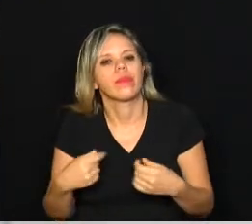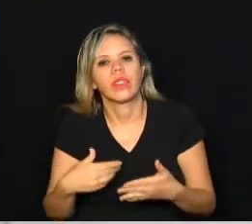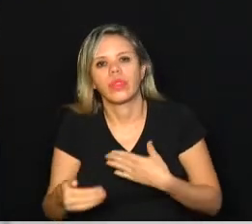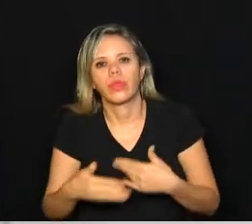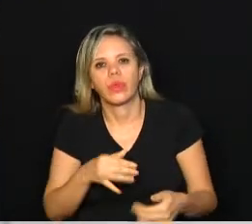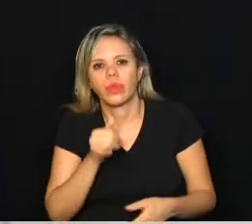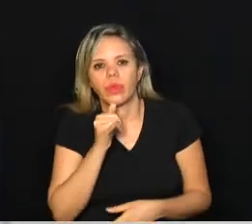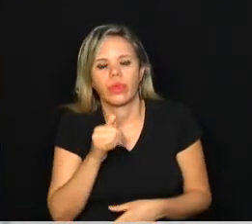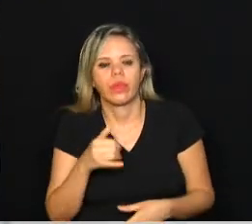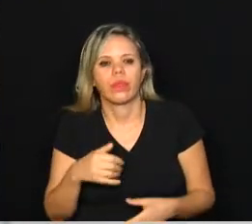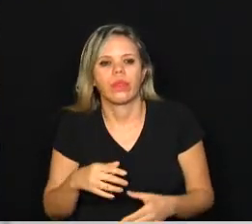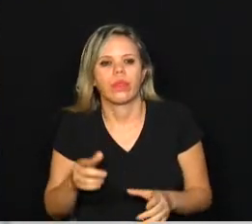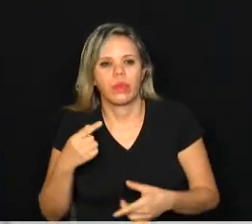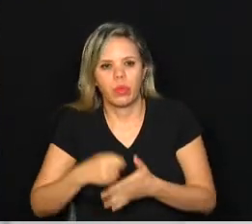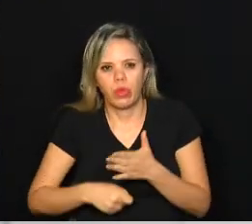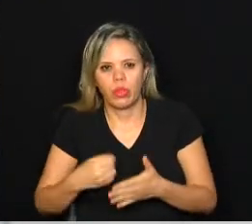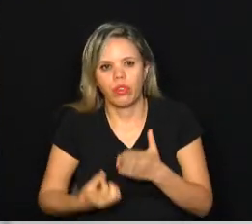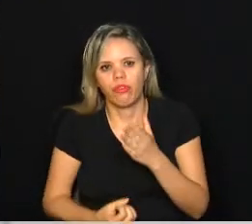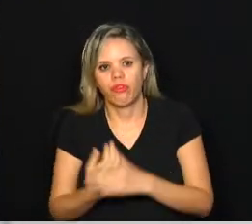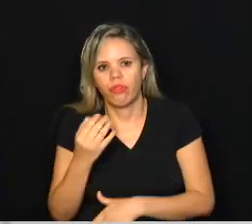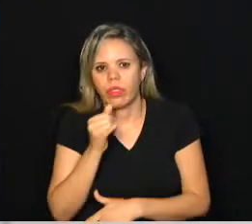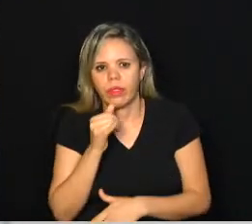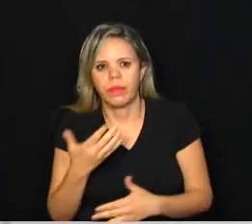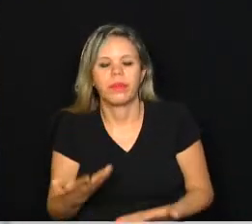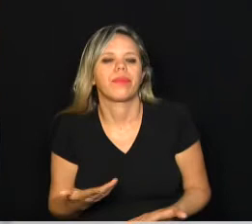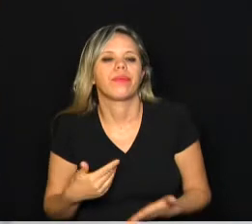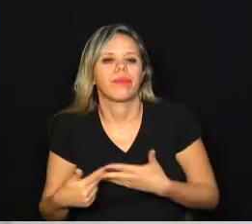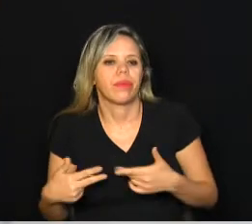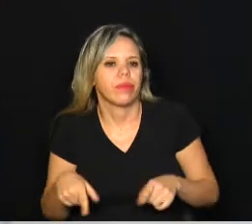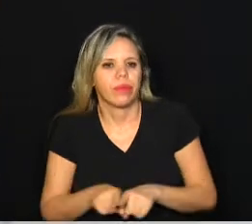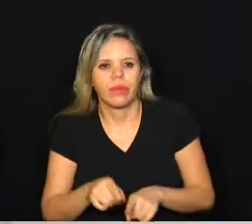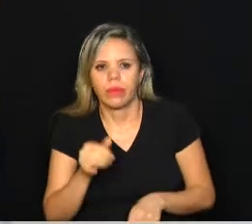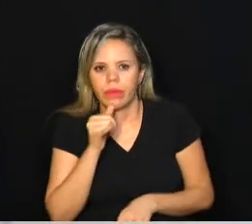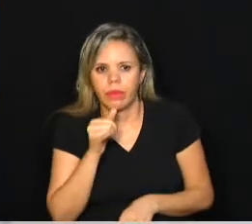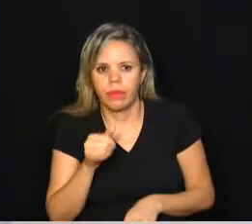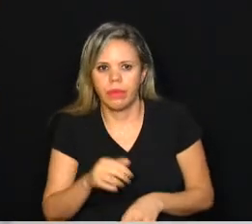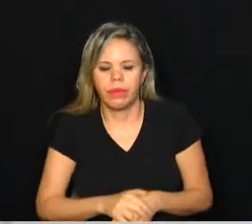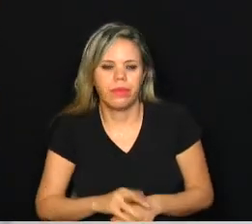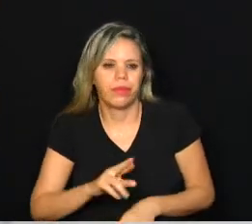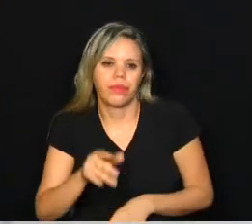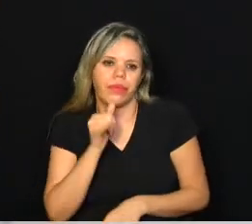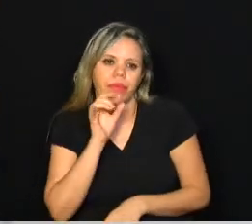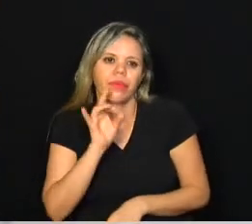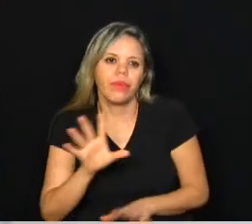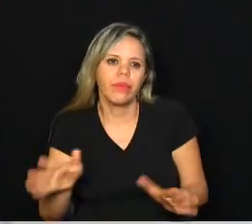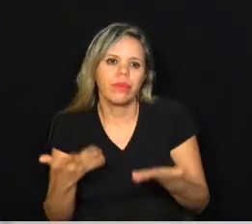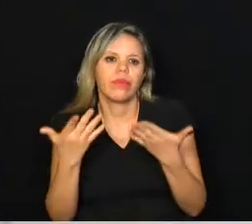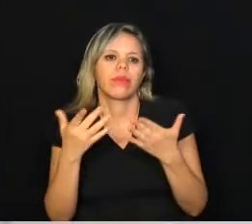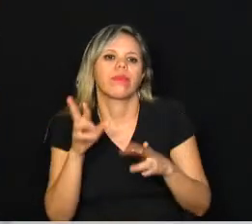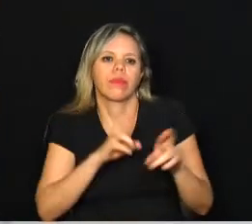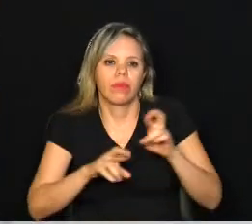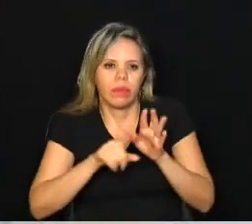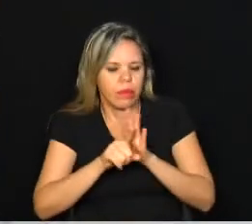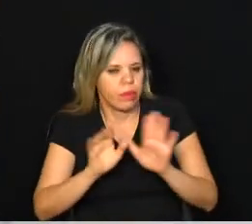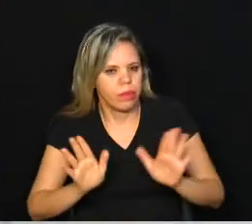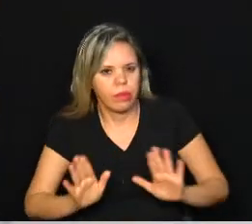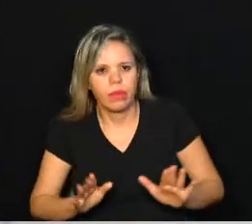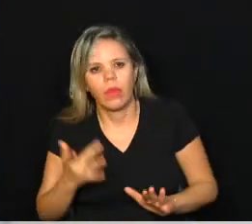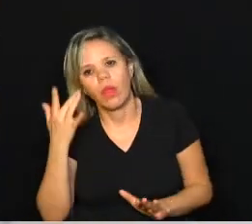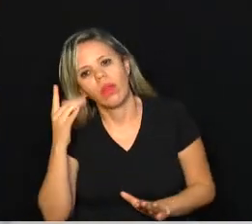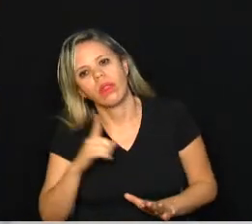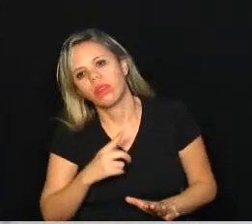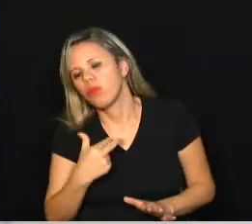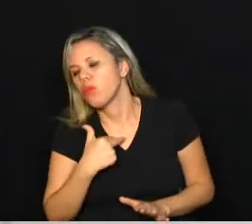de política que se crie, de qualquer tipo de... E não é só incentivo fiscal, né? Acho que a gente não